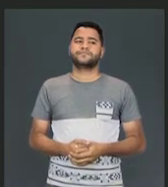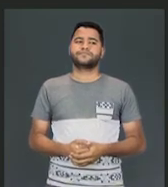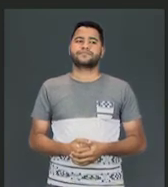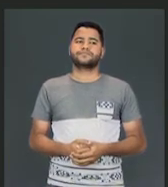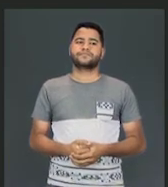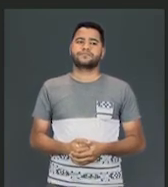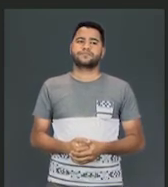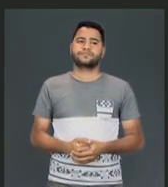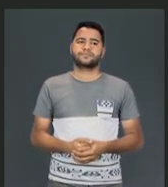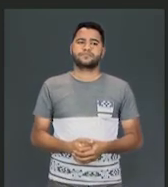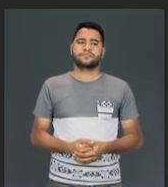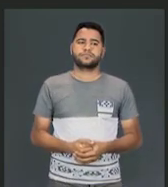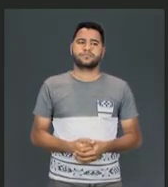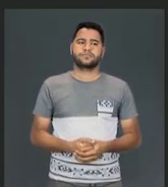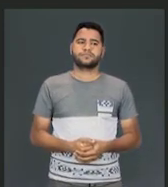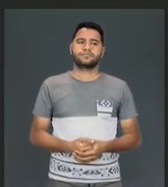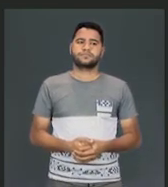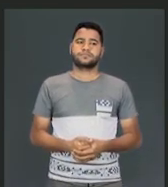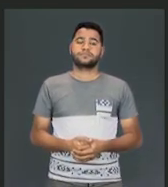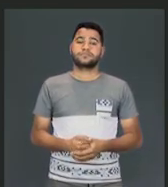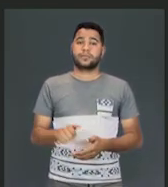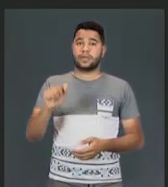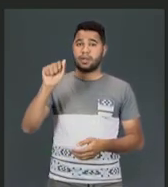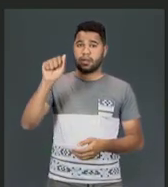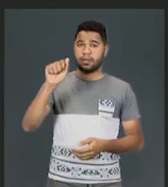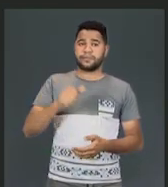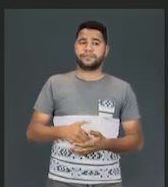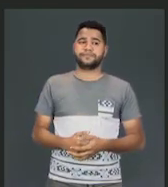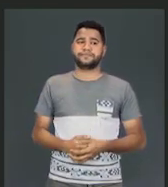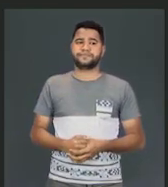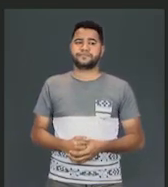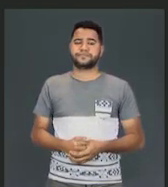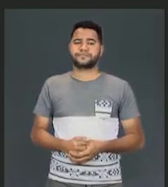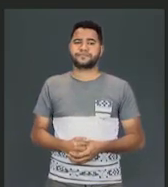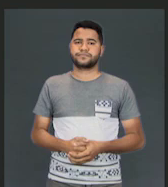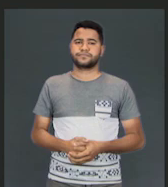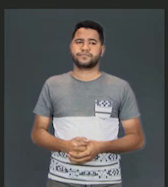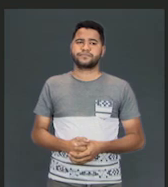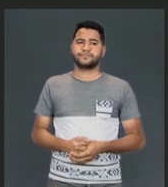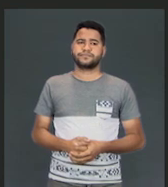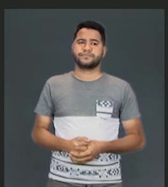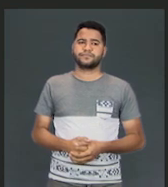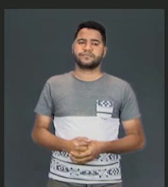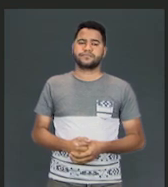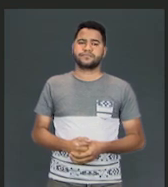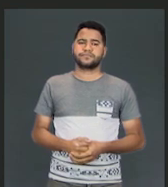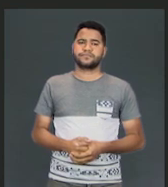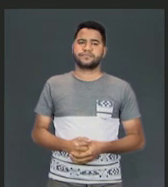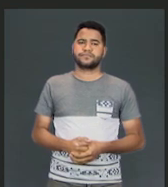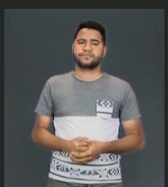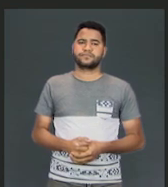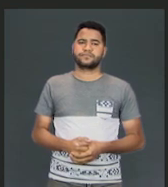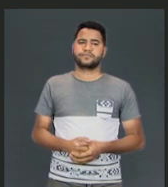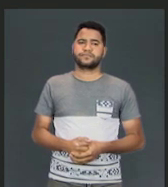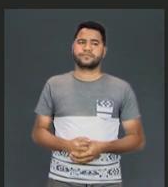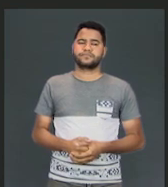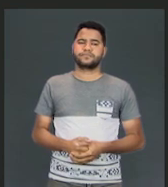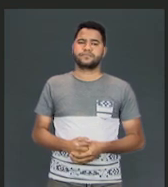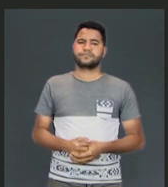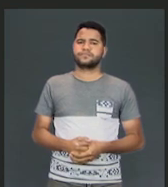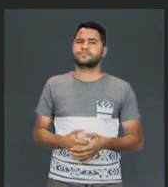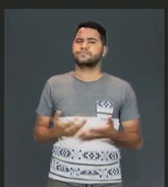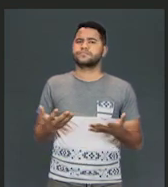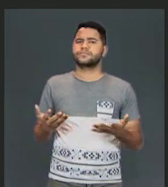quanto que Nildo era Ei na letra A what can you do e na Village in the countryside